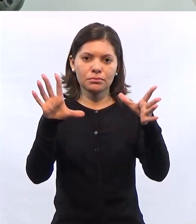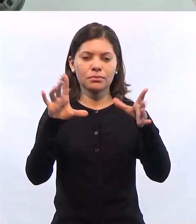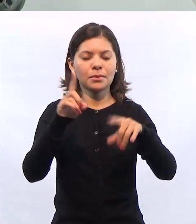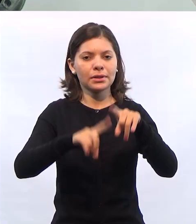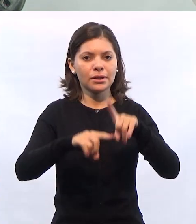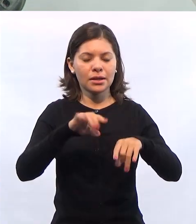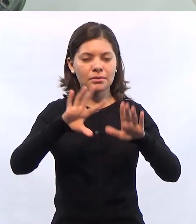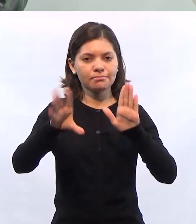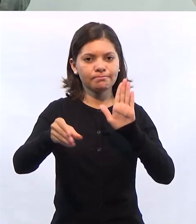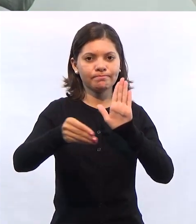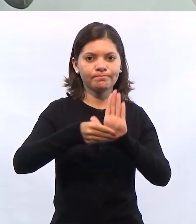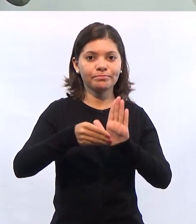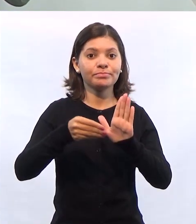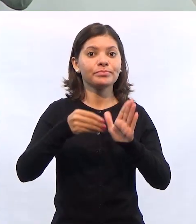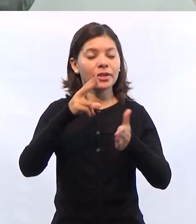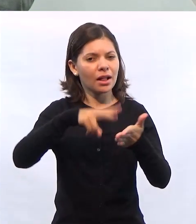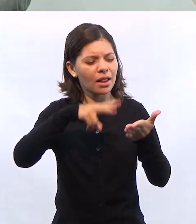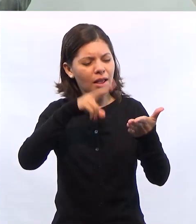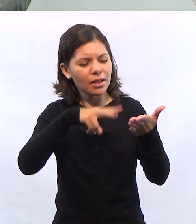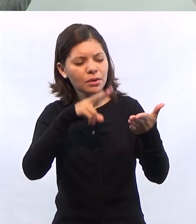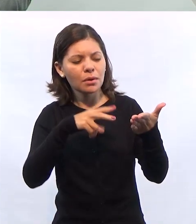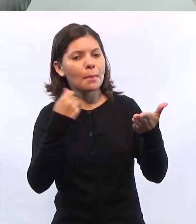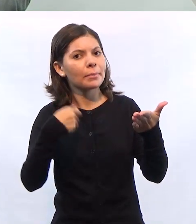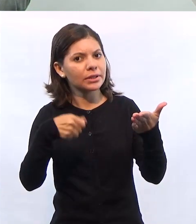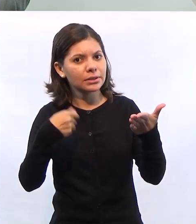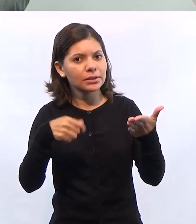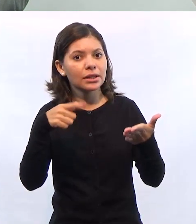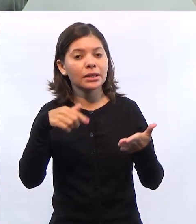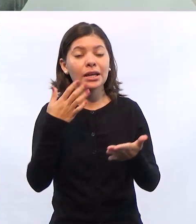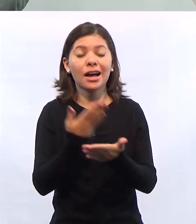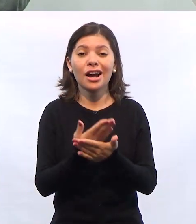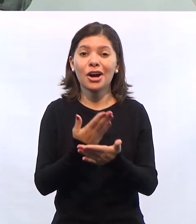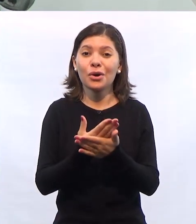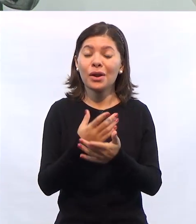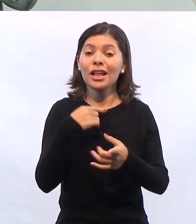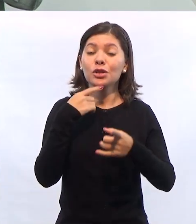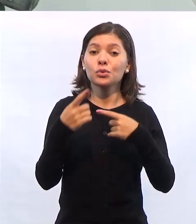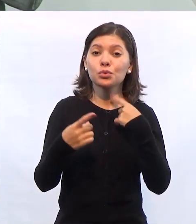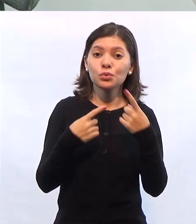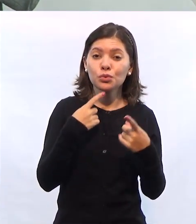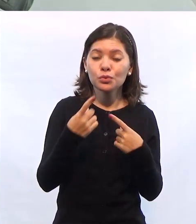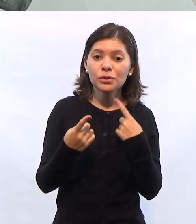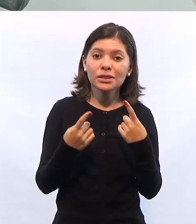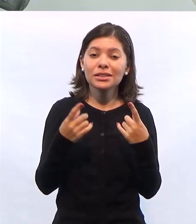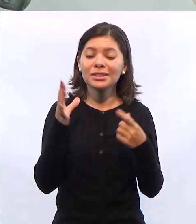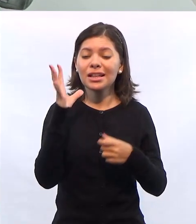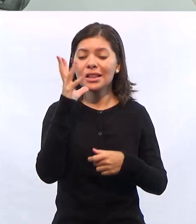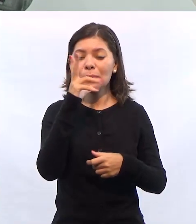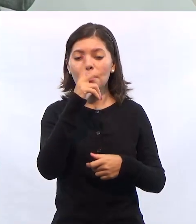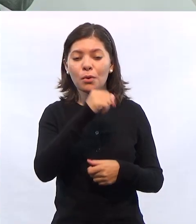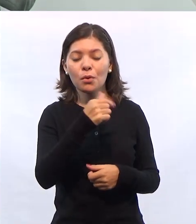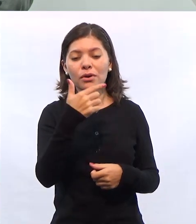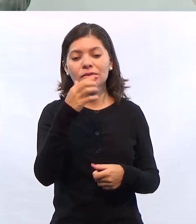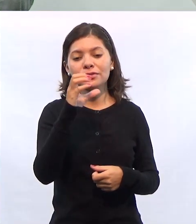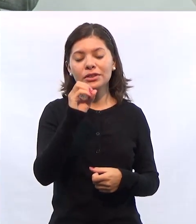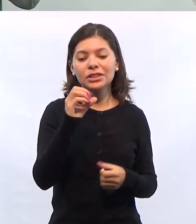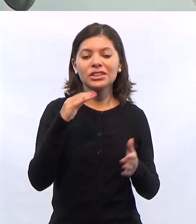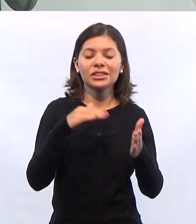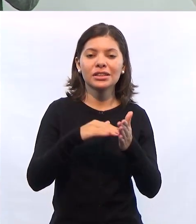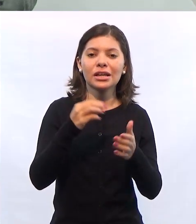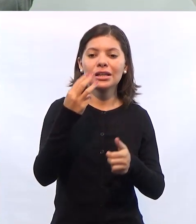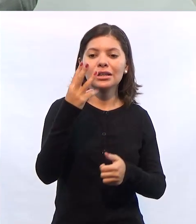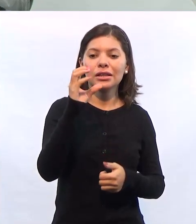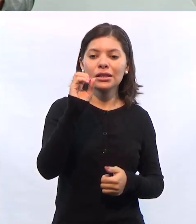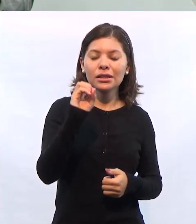materiais complementares não deixa de fazer a leitura a nossa aula aqui é uma aula mais de tira dúvidas ele demora alguns minutos